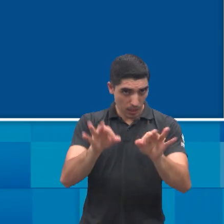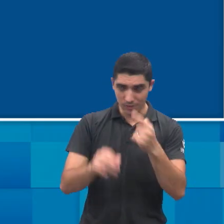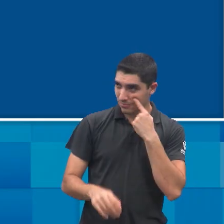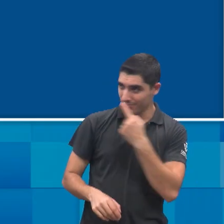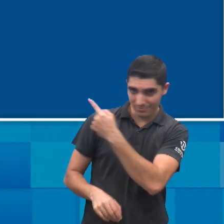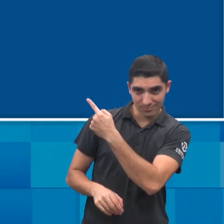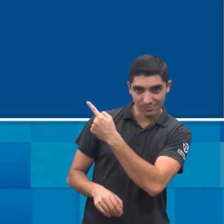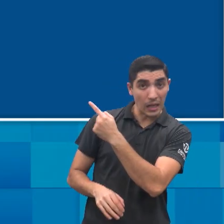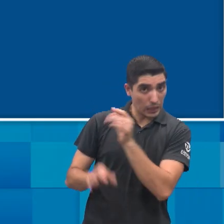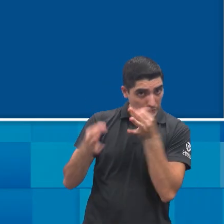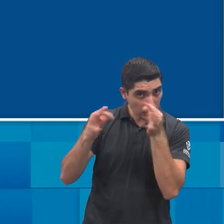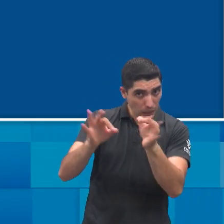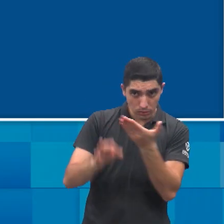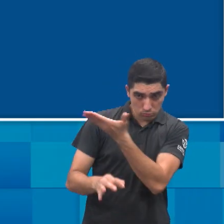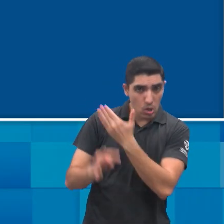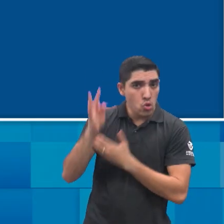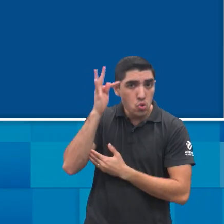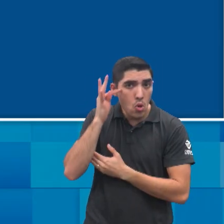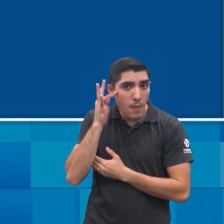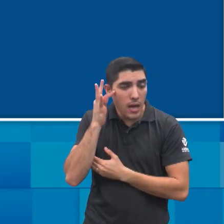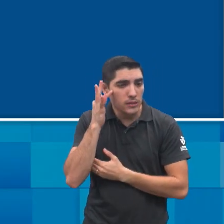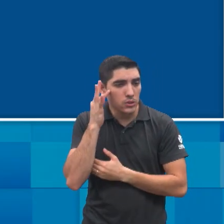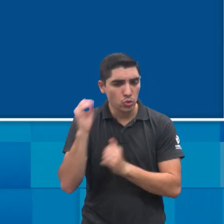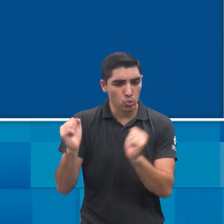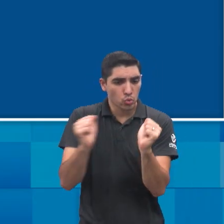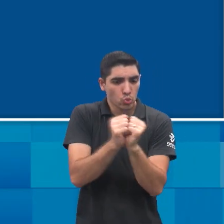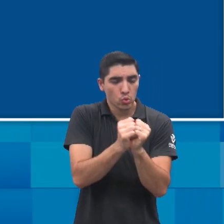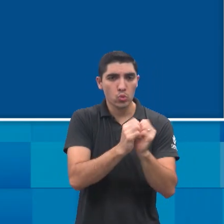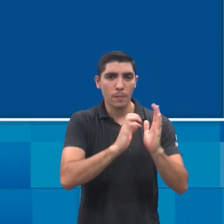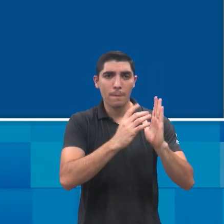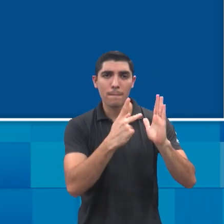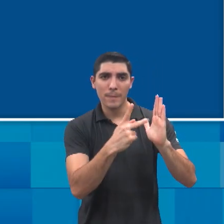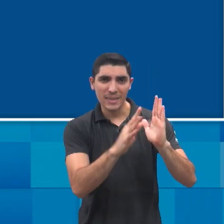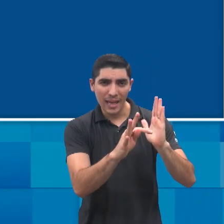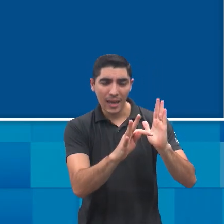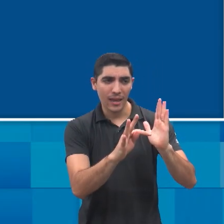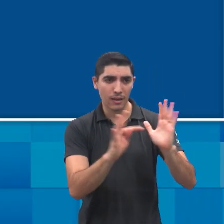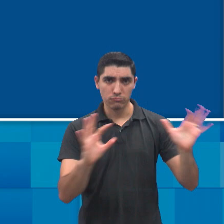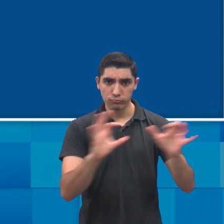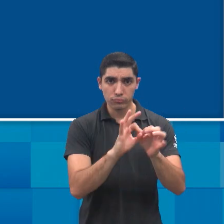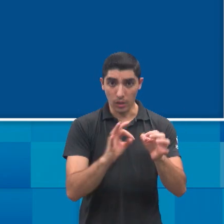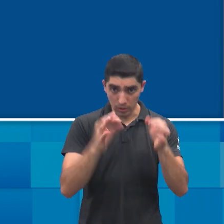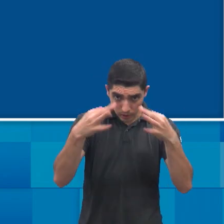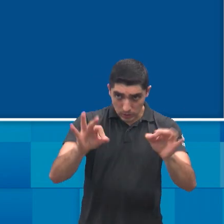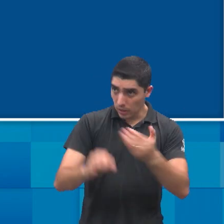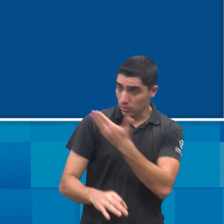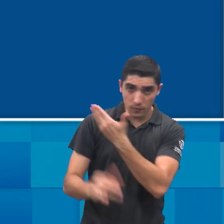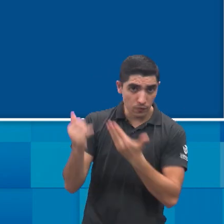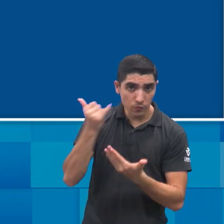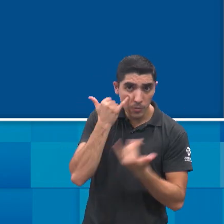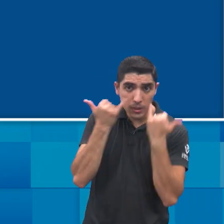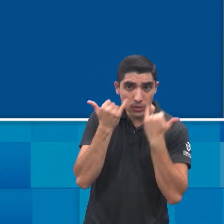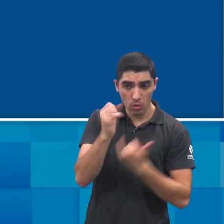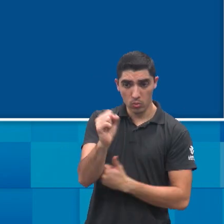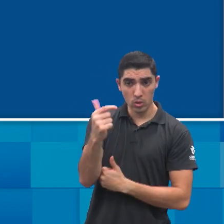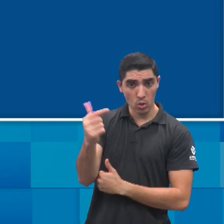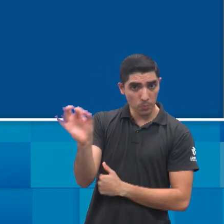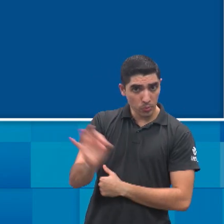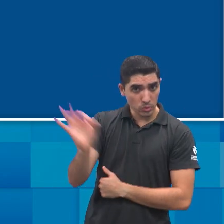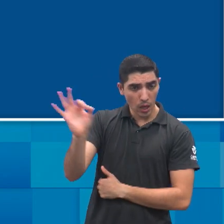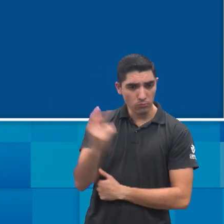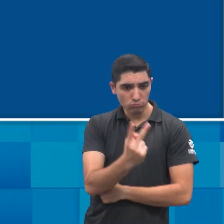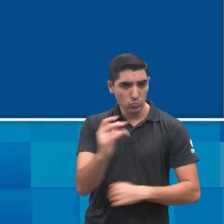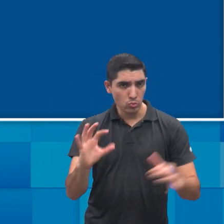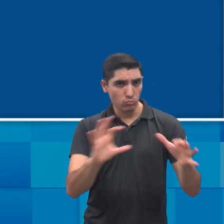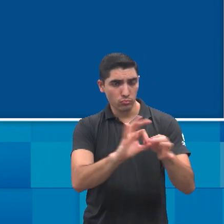essa tela está correta. Então eu não estou mentindo, estou trazendo uma informação incoerente. Está correta a informação. Só que Vossa Excelência coloca